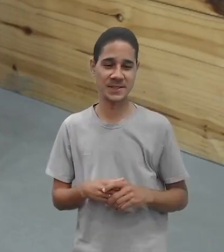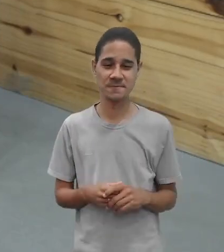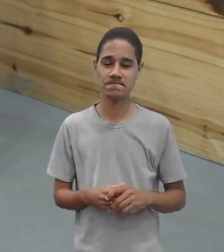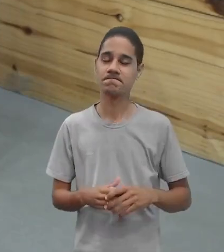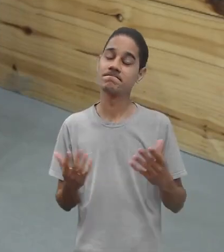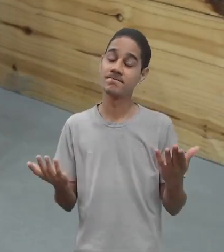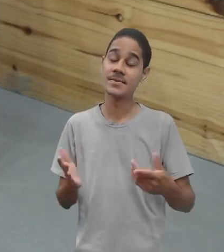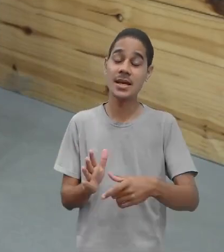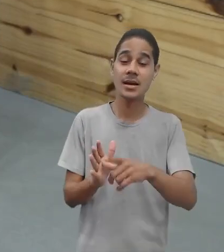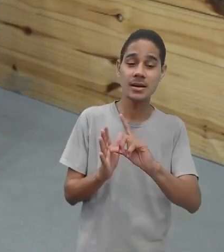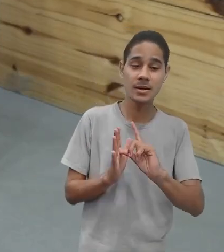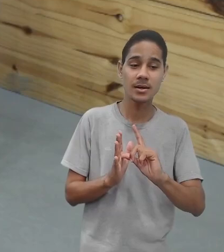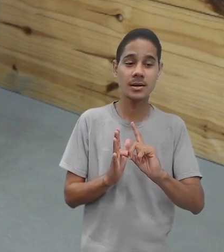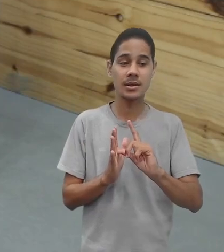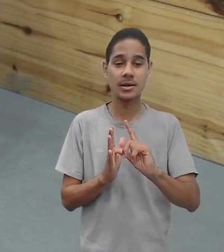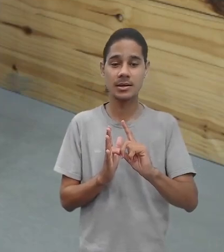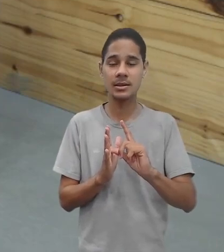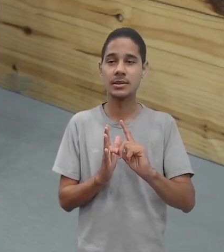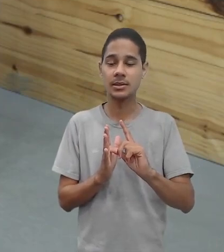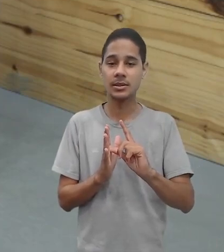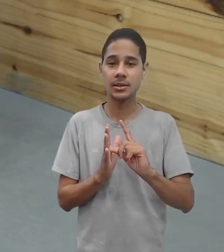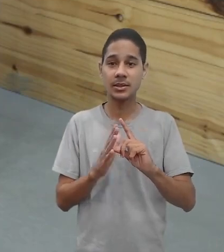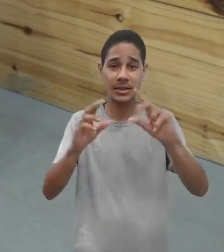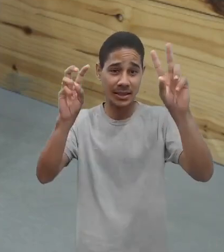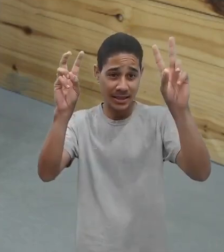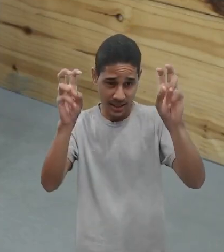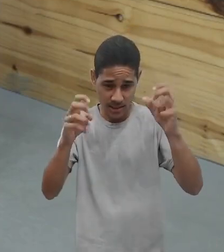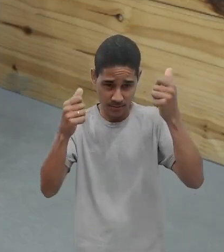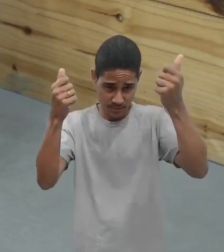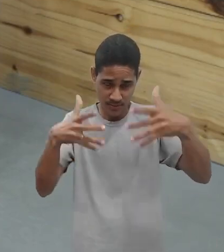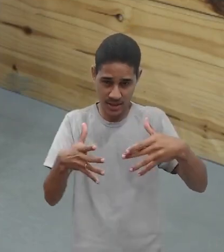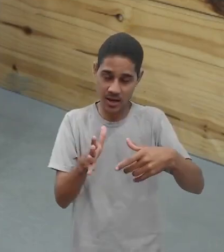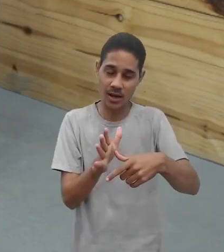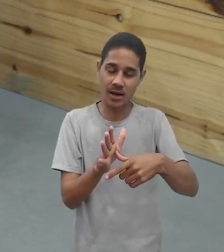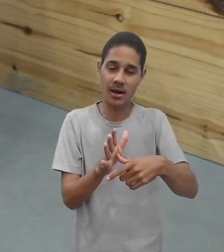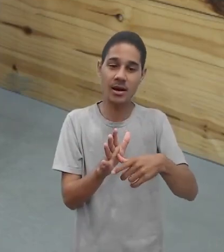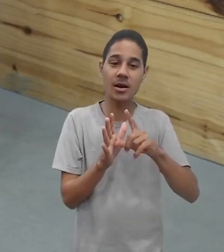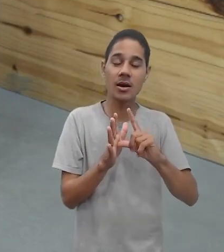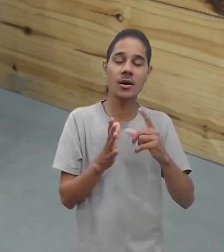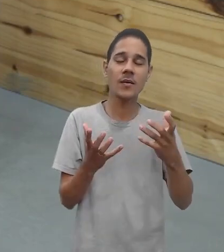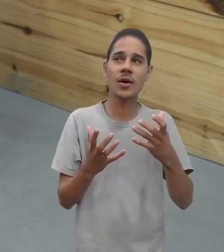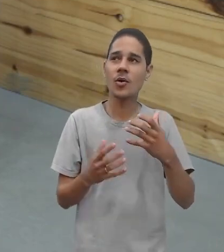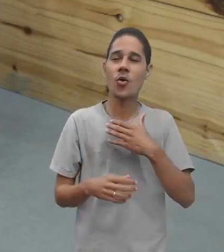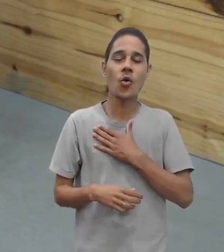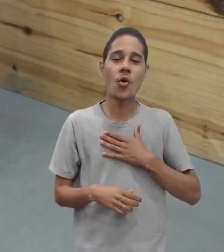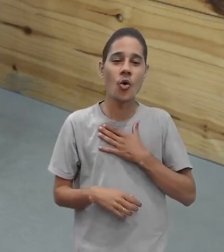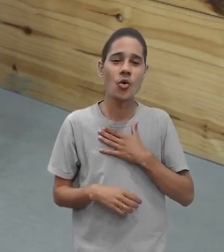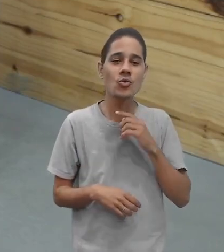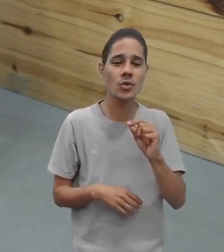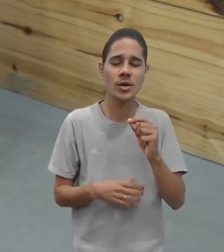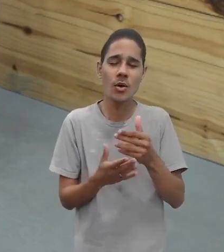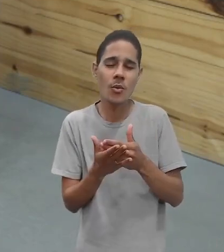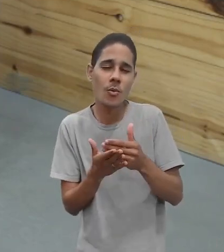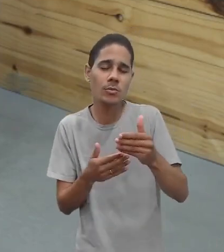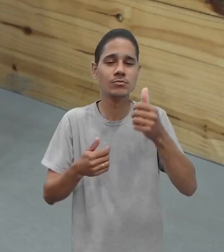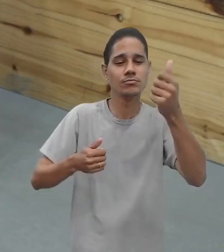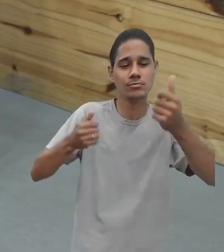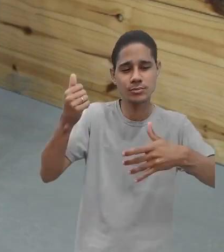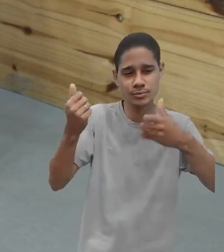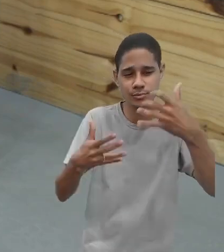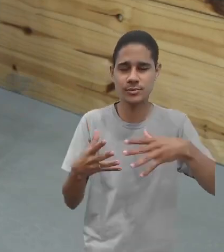da gente entrar especificamente no assunto da videoaula, eu gosto sempre de fazer uma introdução,